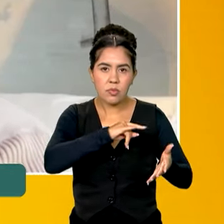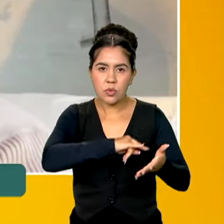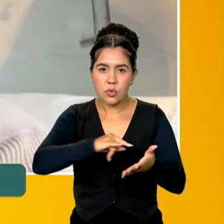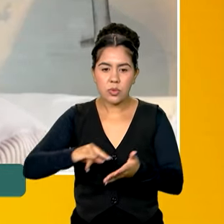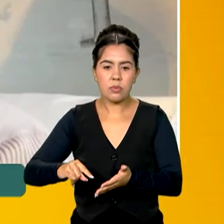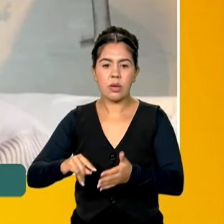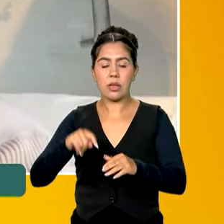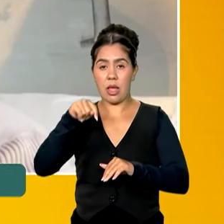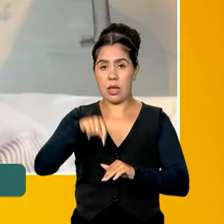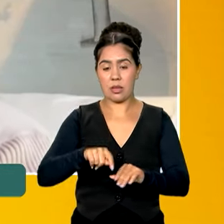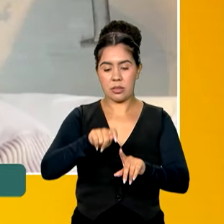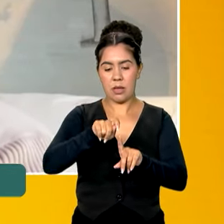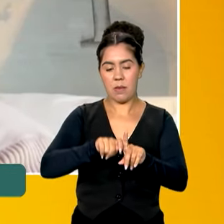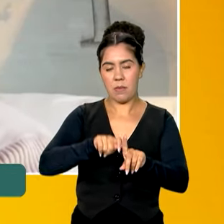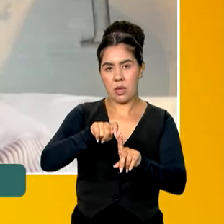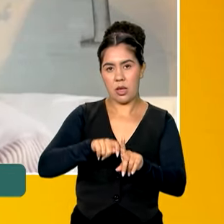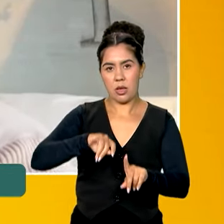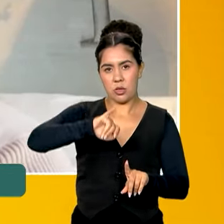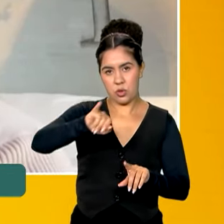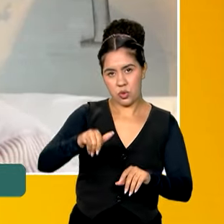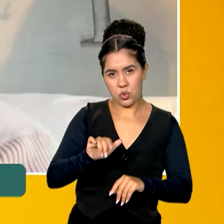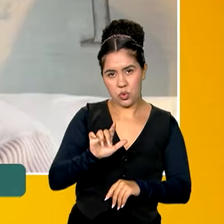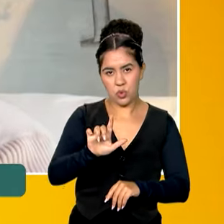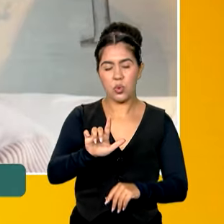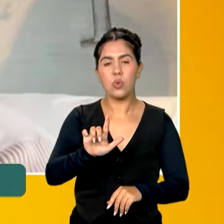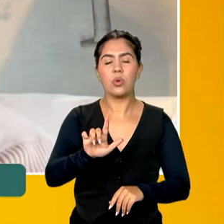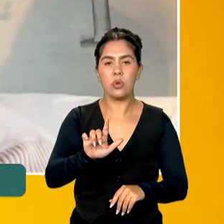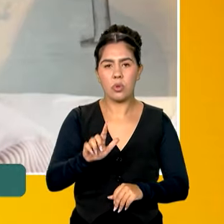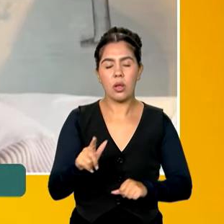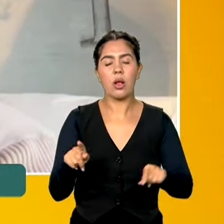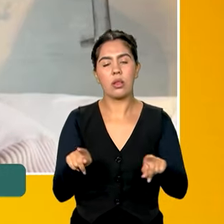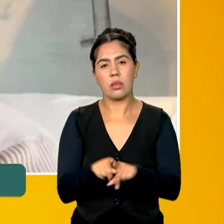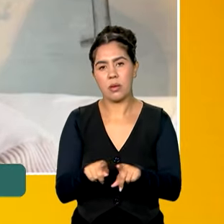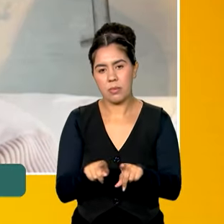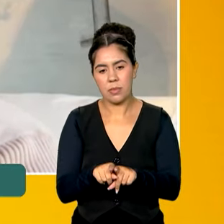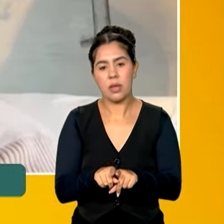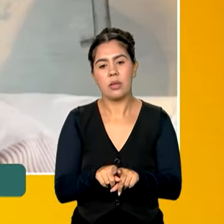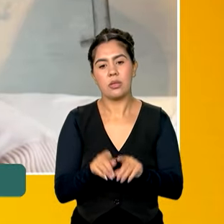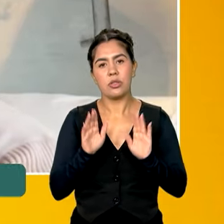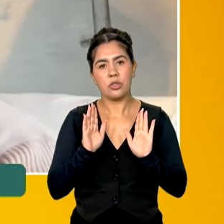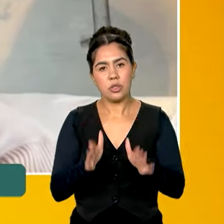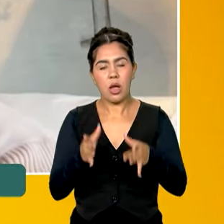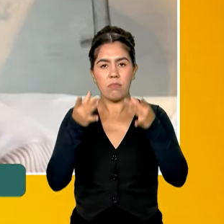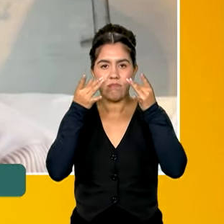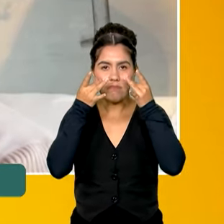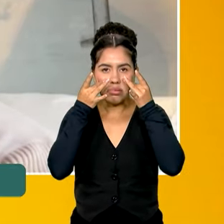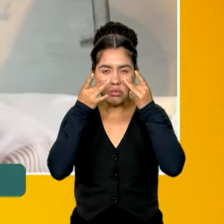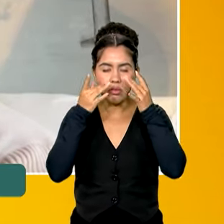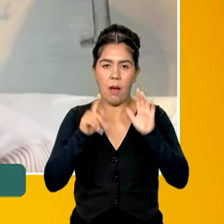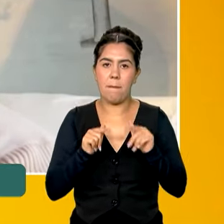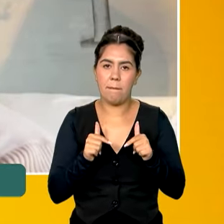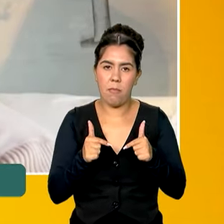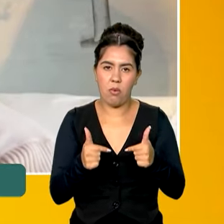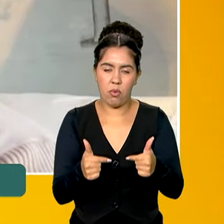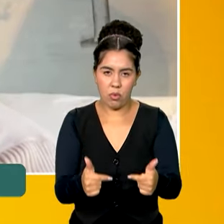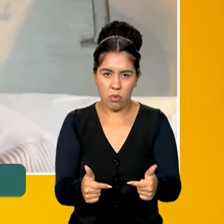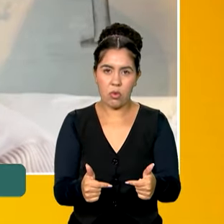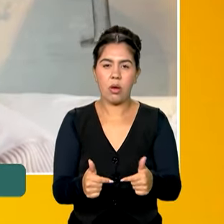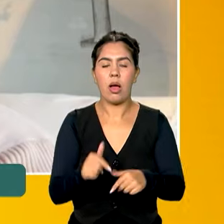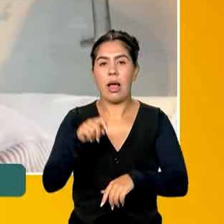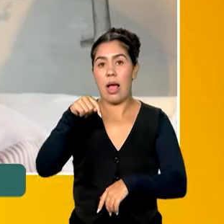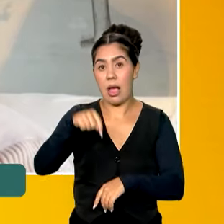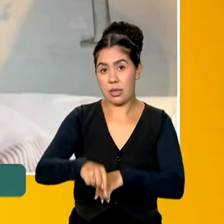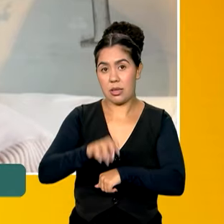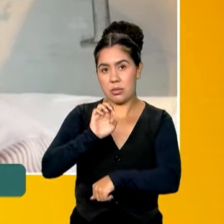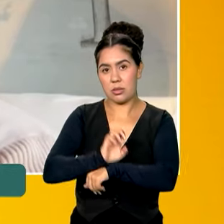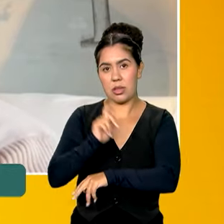Nesse mês de julho, no início desse mês de julho, também passou a atuar presencialmente, né, no Rio Grande do